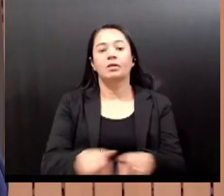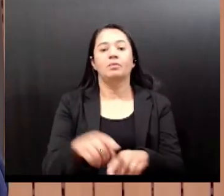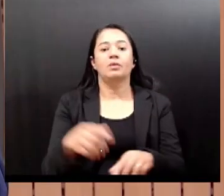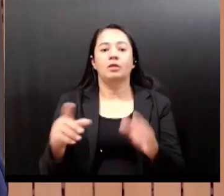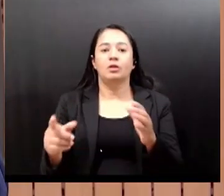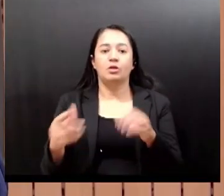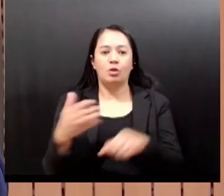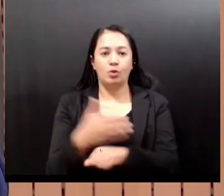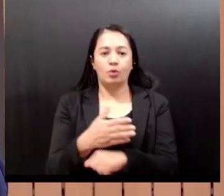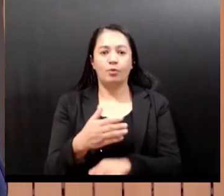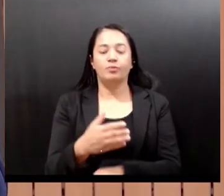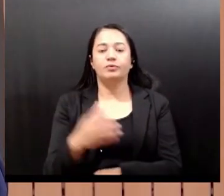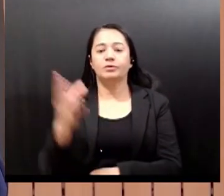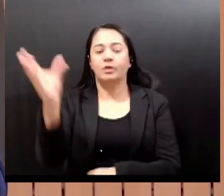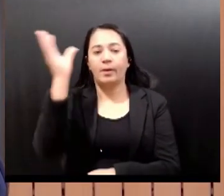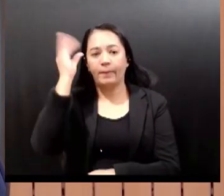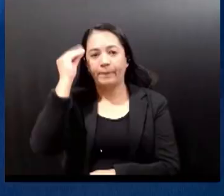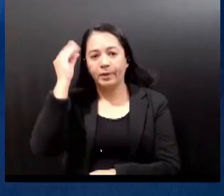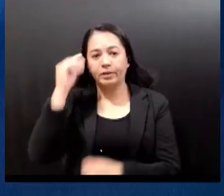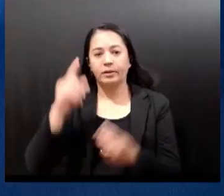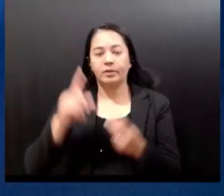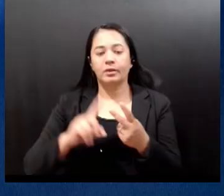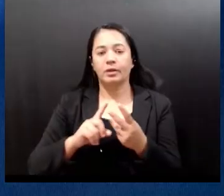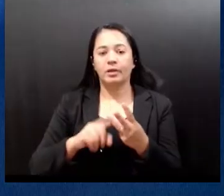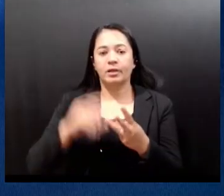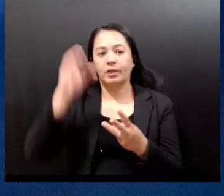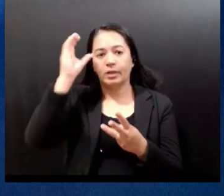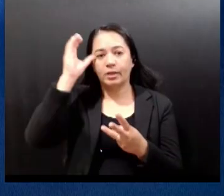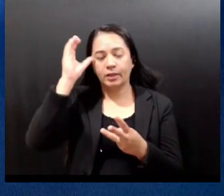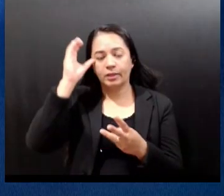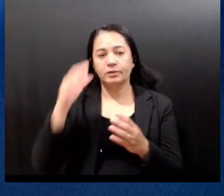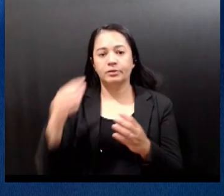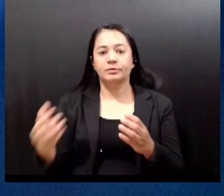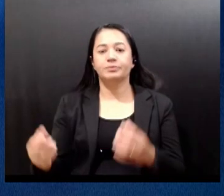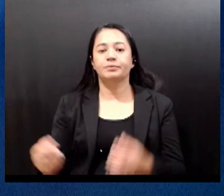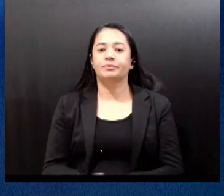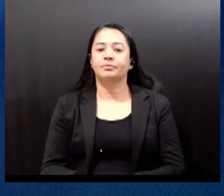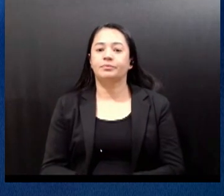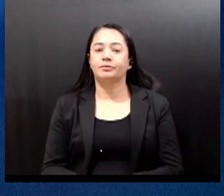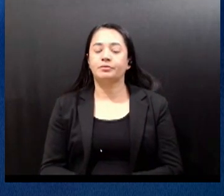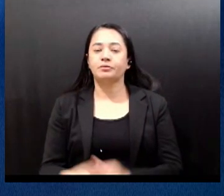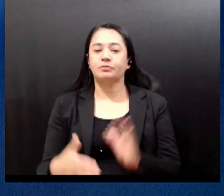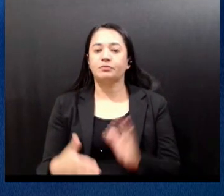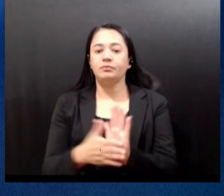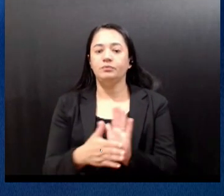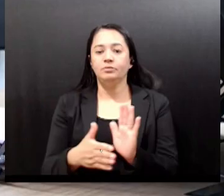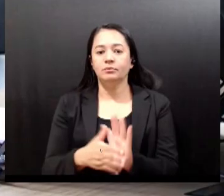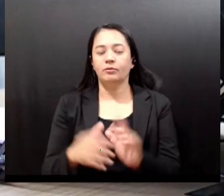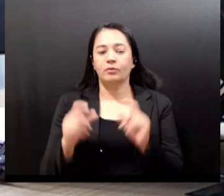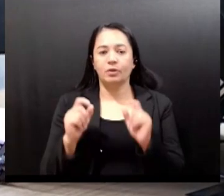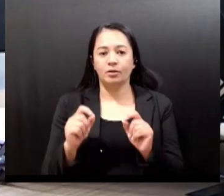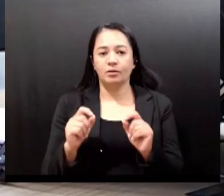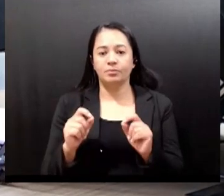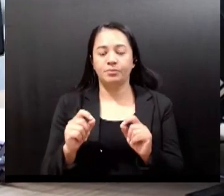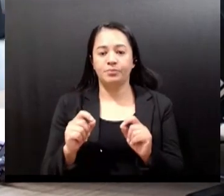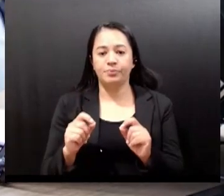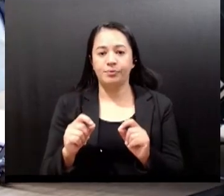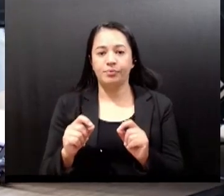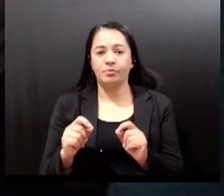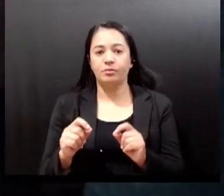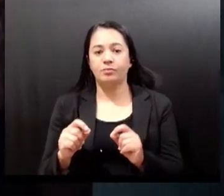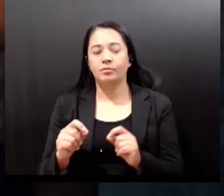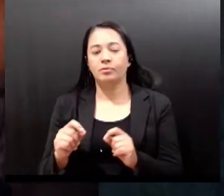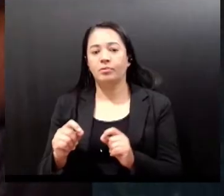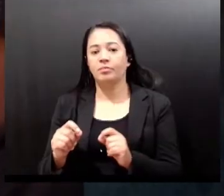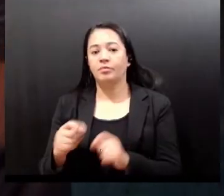e Carlinhos Camelô, membros da comissão. Uma das propostas que recebeu parecer favorável do relator, o vereador Luiz